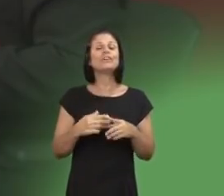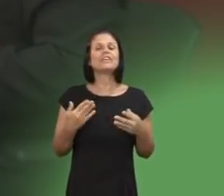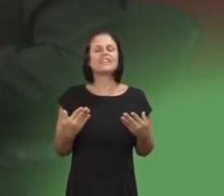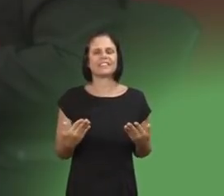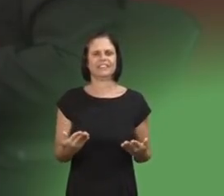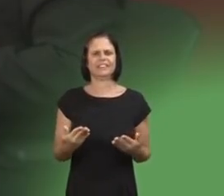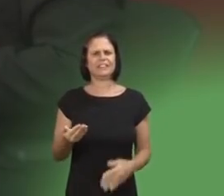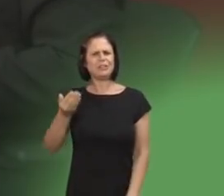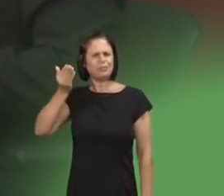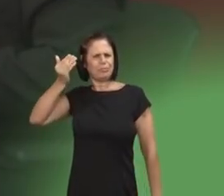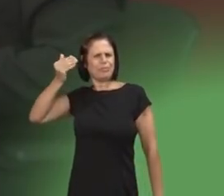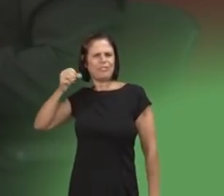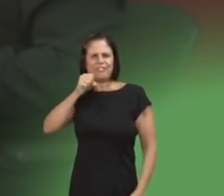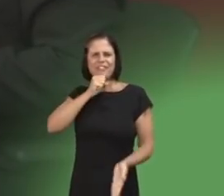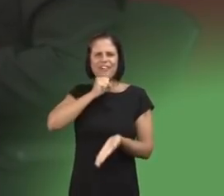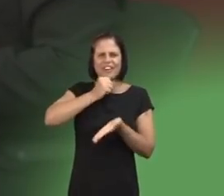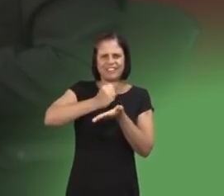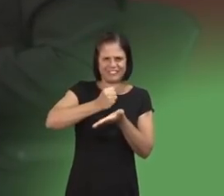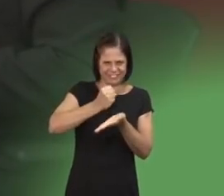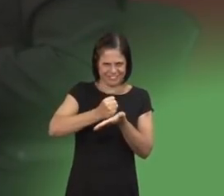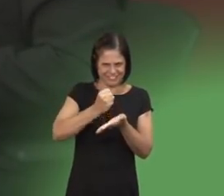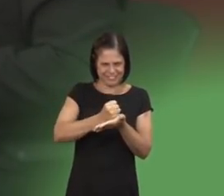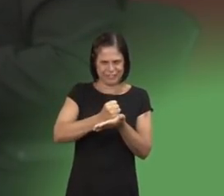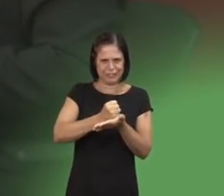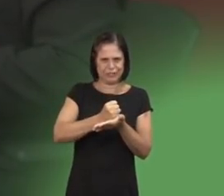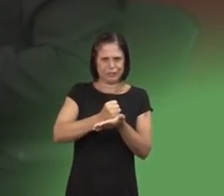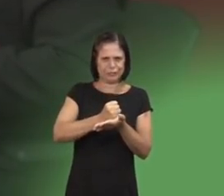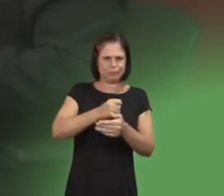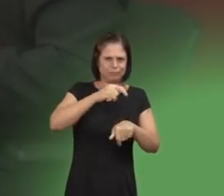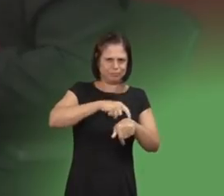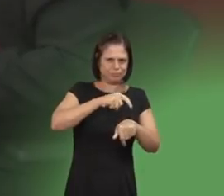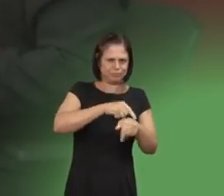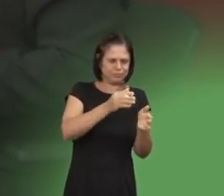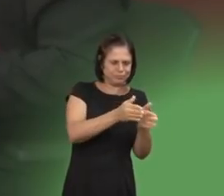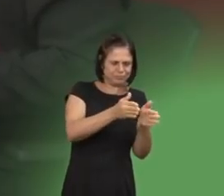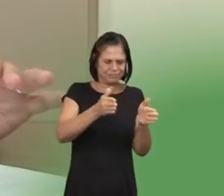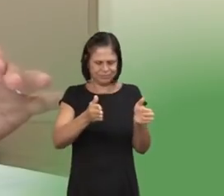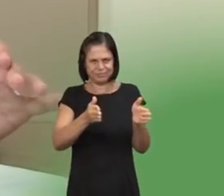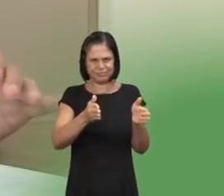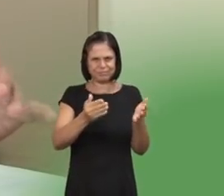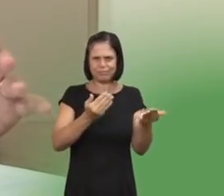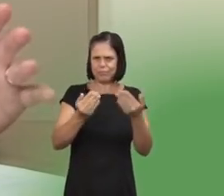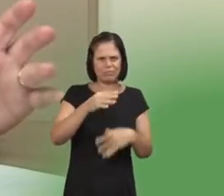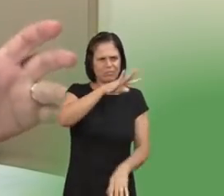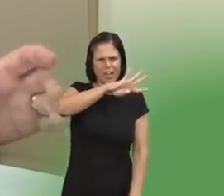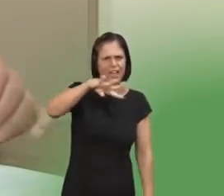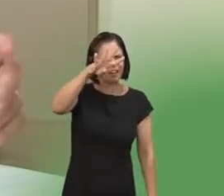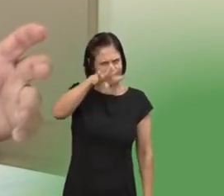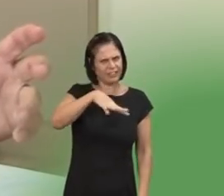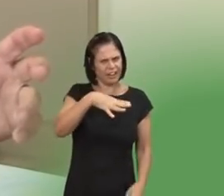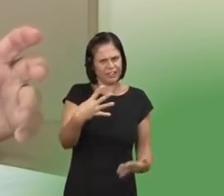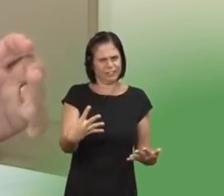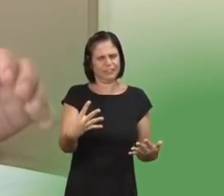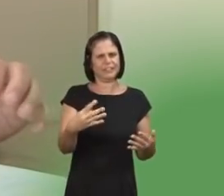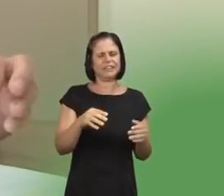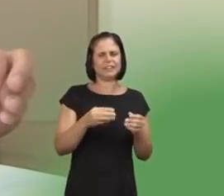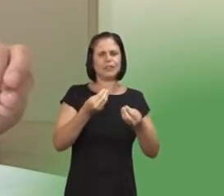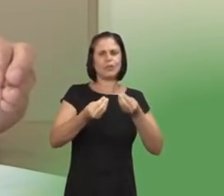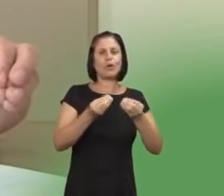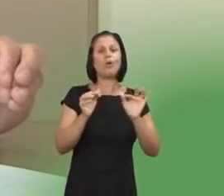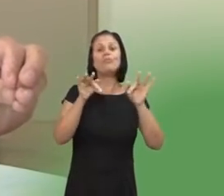porque lá no Velho Testamento, o período do Pentecostes, em termos de um calendário